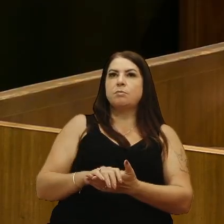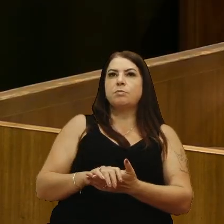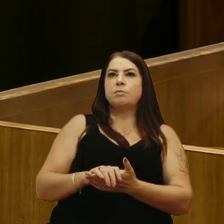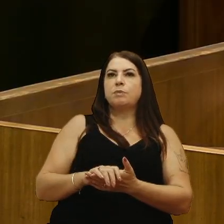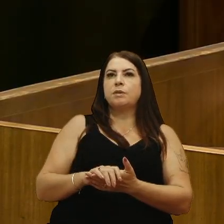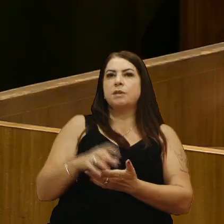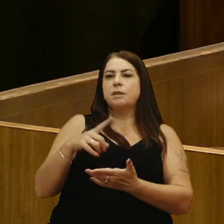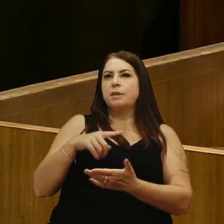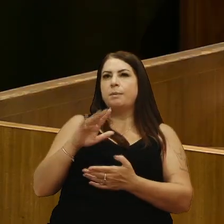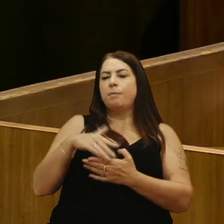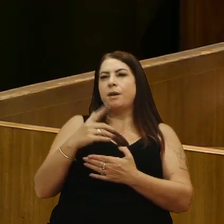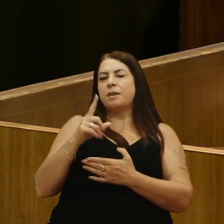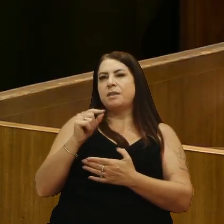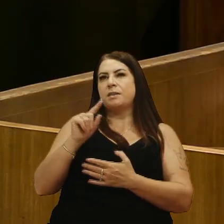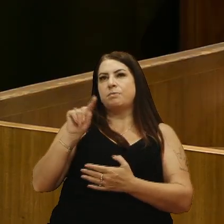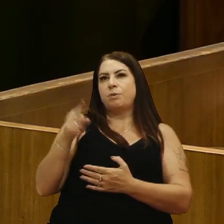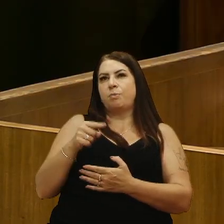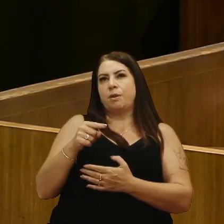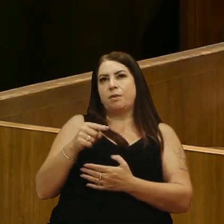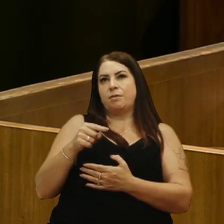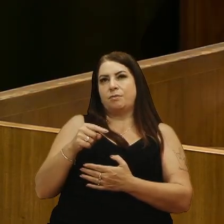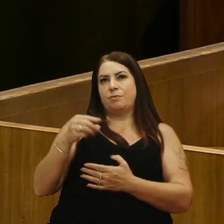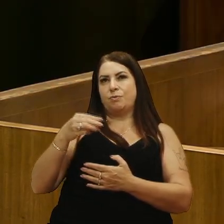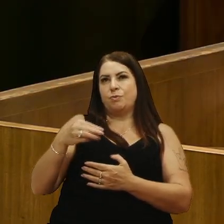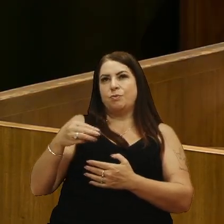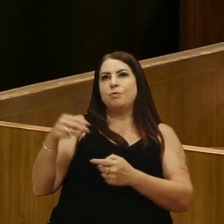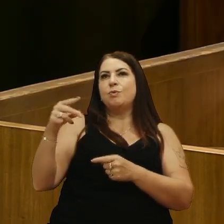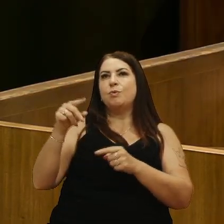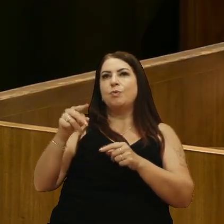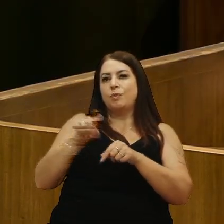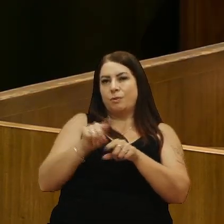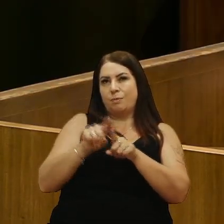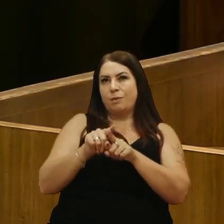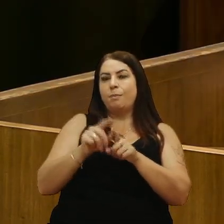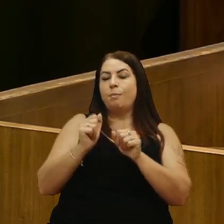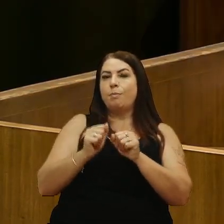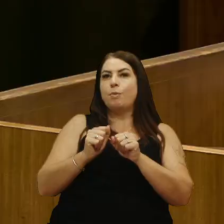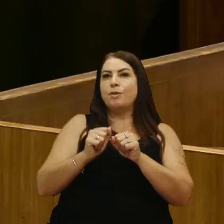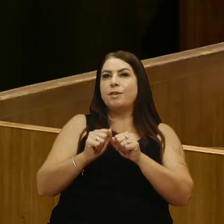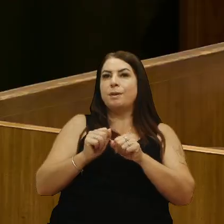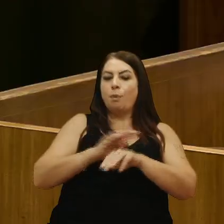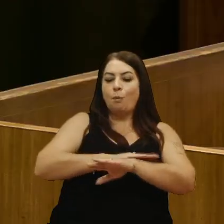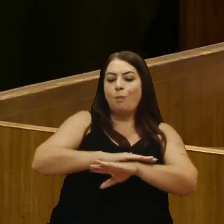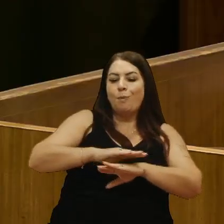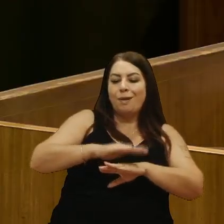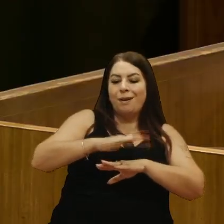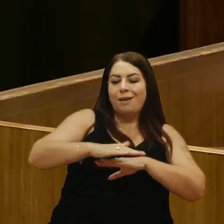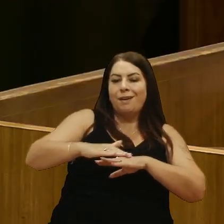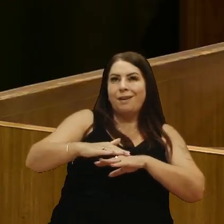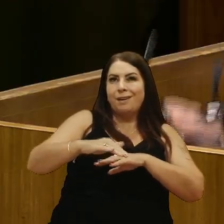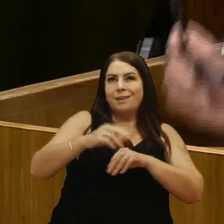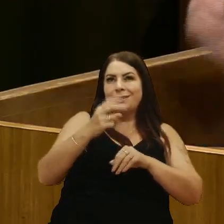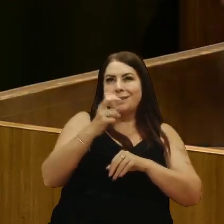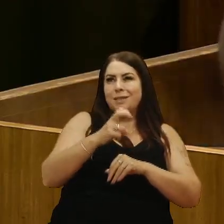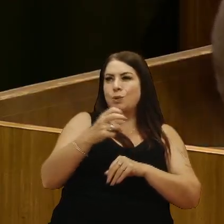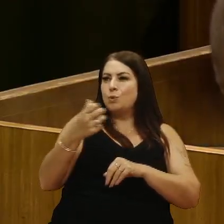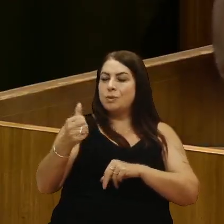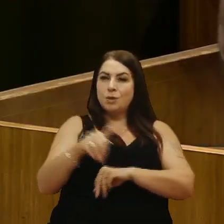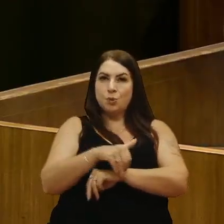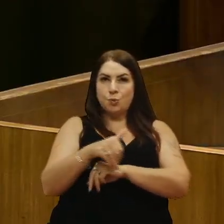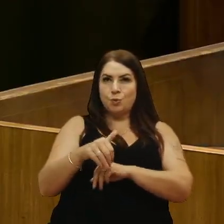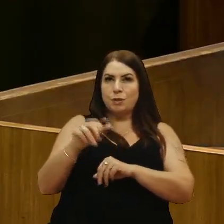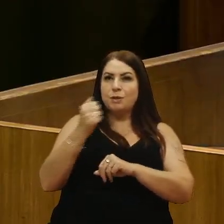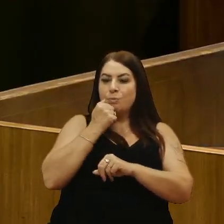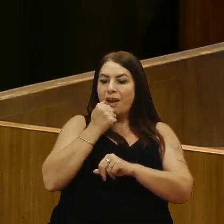sair aí mais de 10 mil metros quadrados de pedras. E isso nós podemos calçar 5, 6 ruas. Então, foi